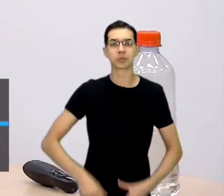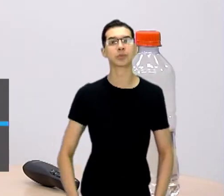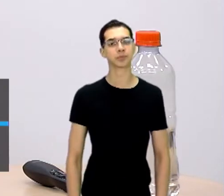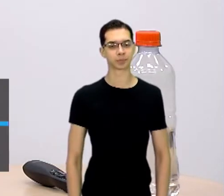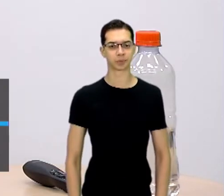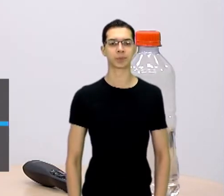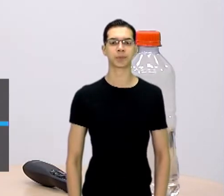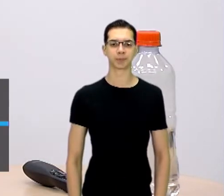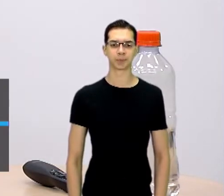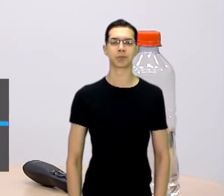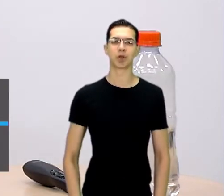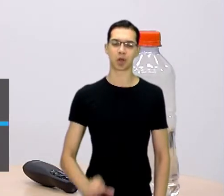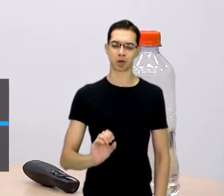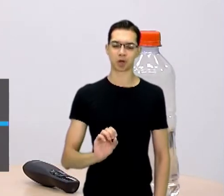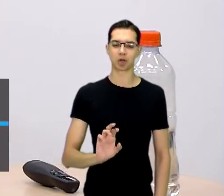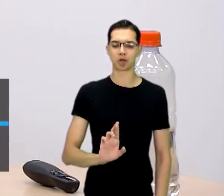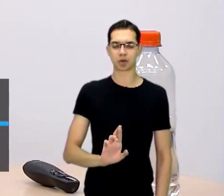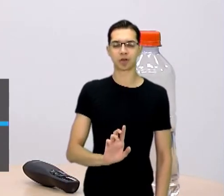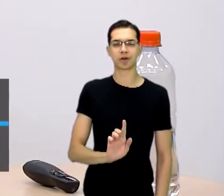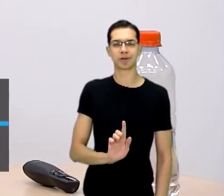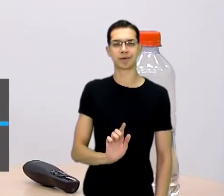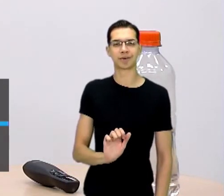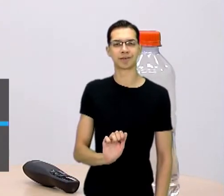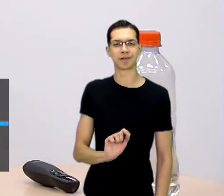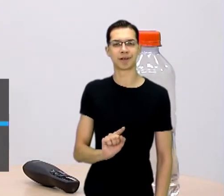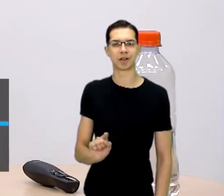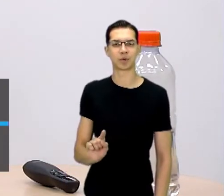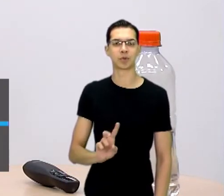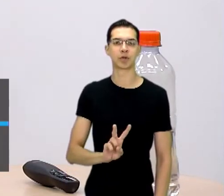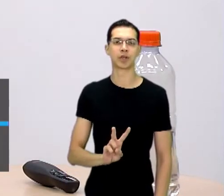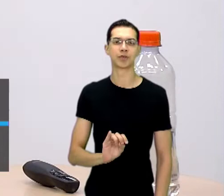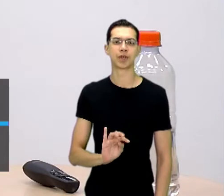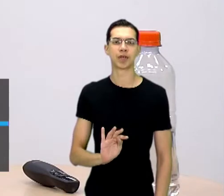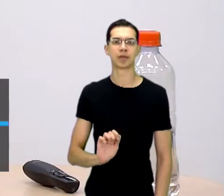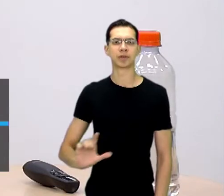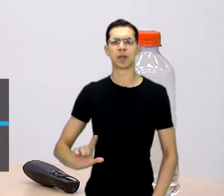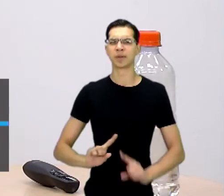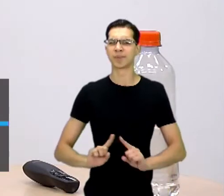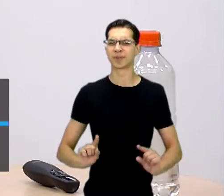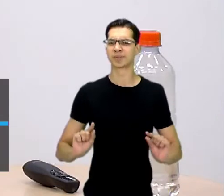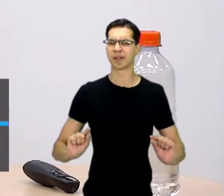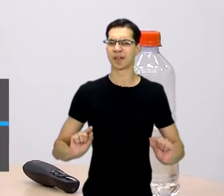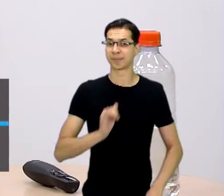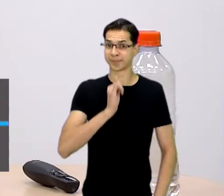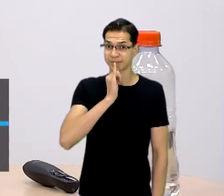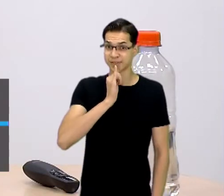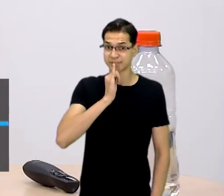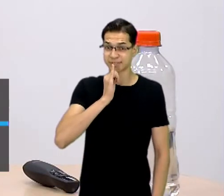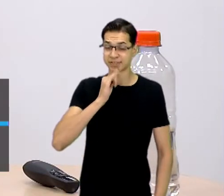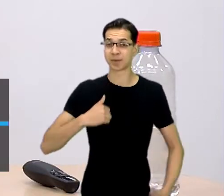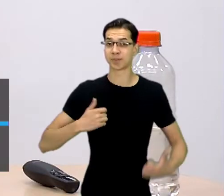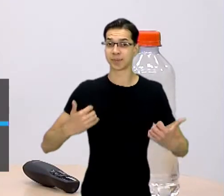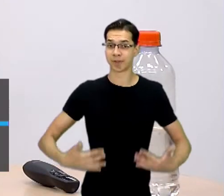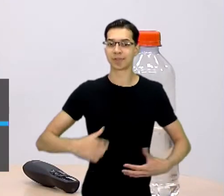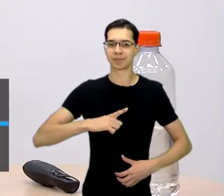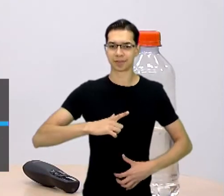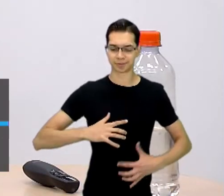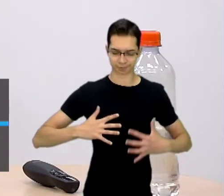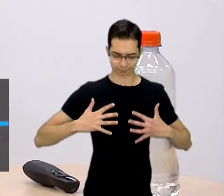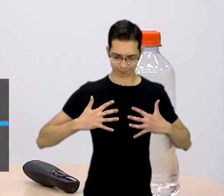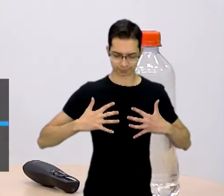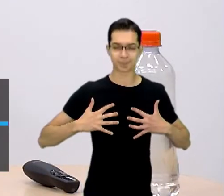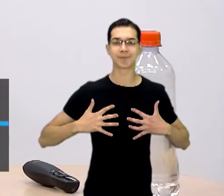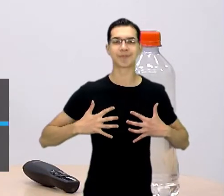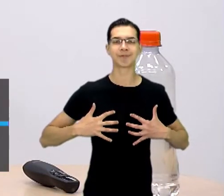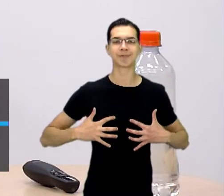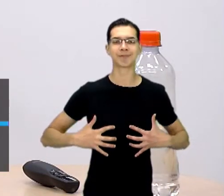vital. Quem, então, o esqueleto protege? A gente tem, por exemplo, as costelas que protegem o coração. Então, isso é